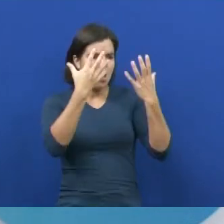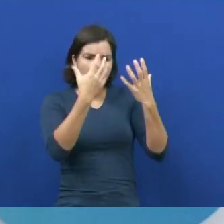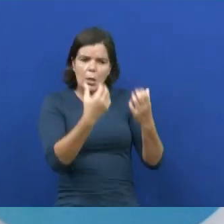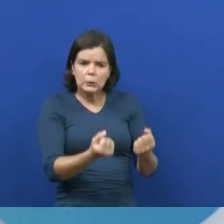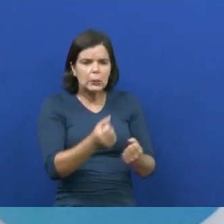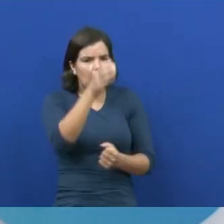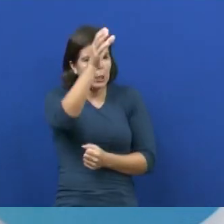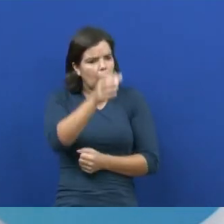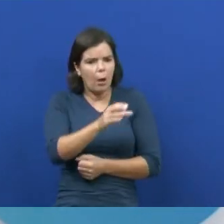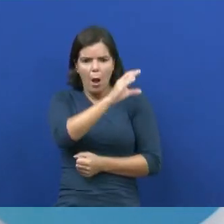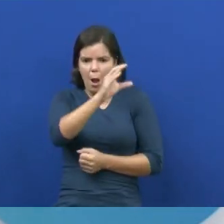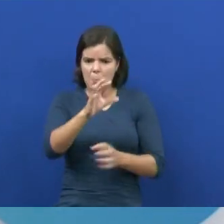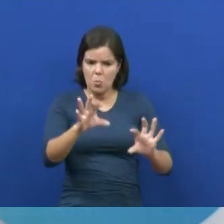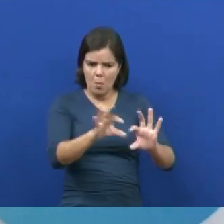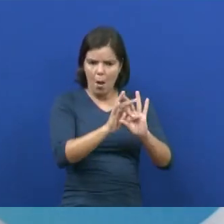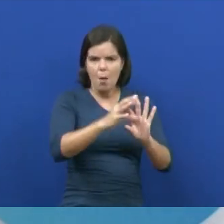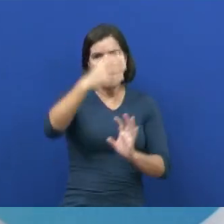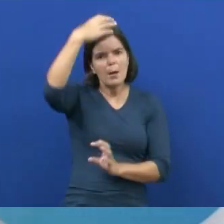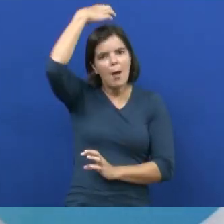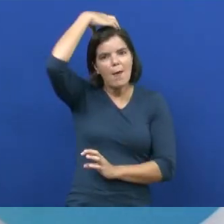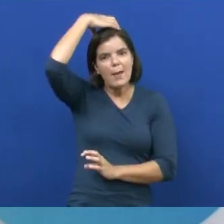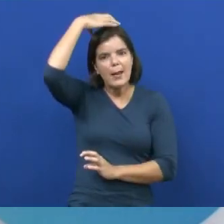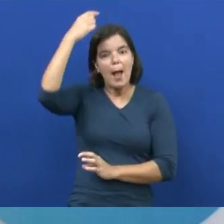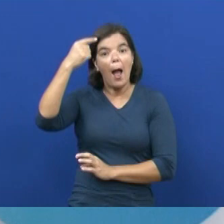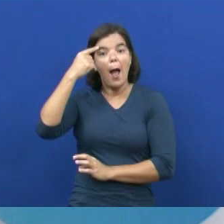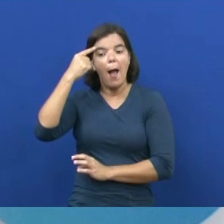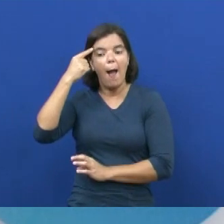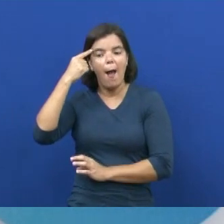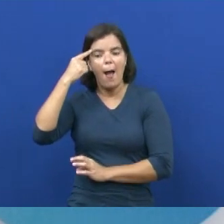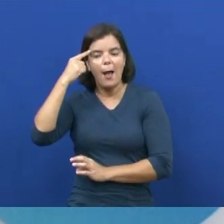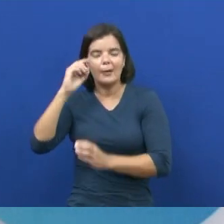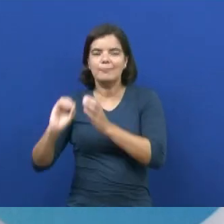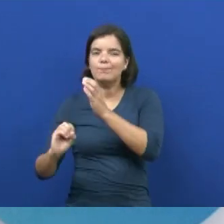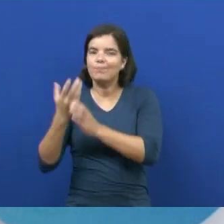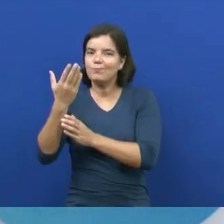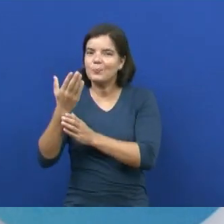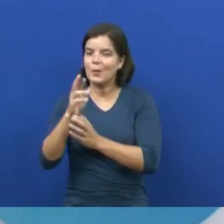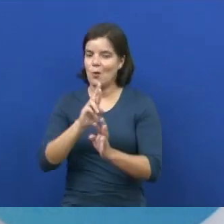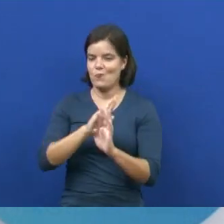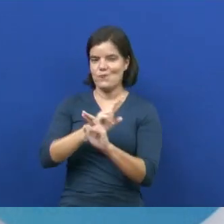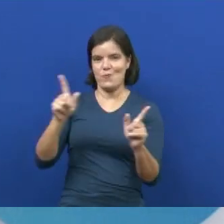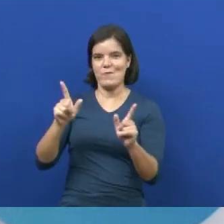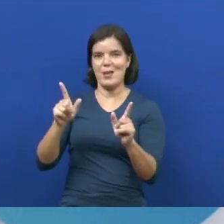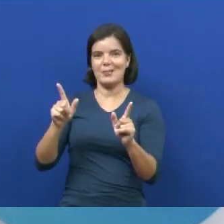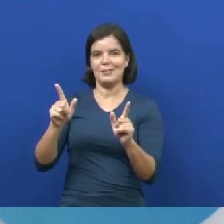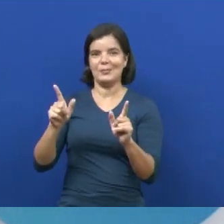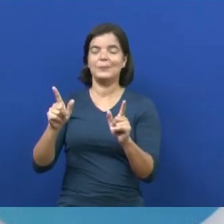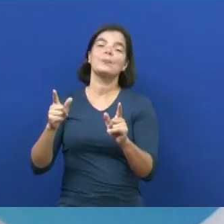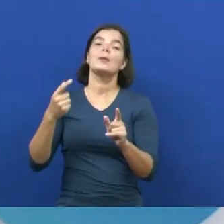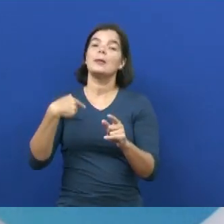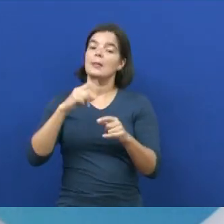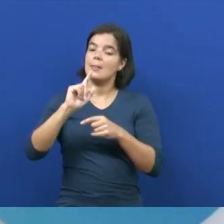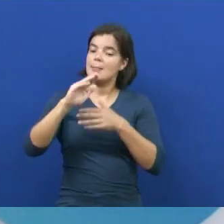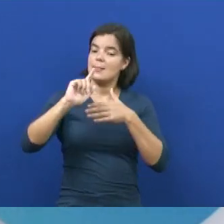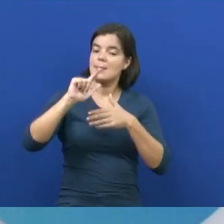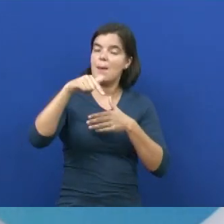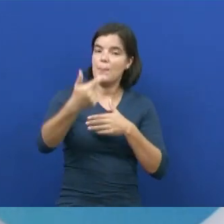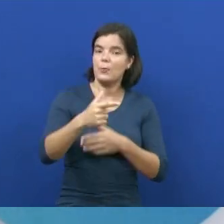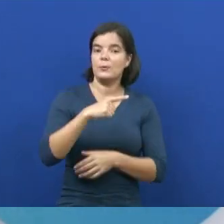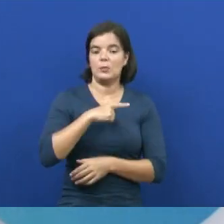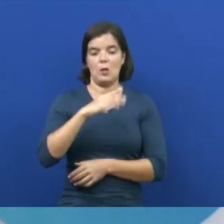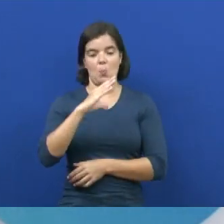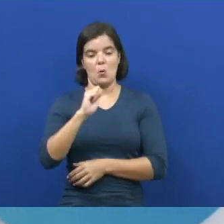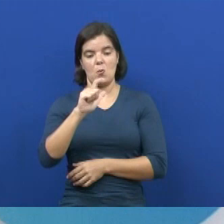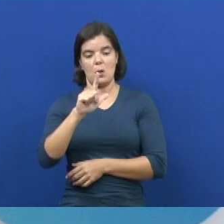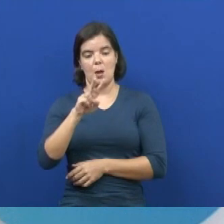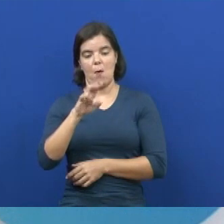muito aliada ao rei. Então, ele começa a promover a famosa reforma protestante. Em seguida, temos Calvino